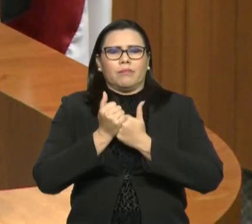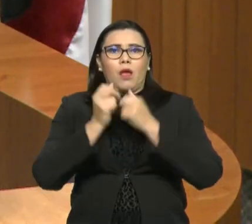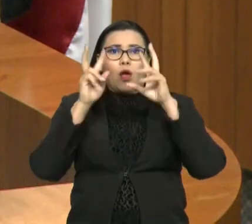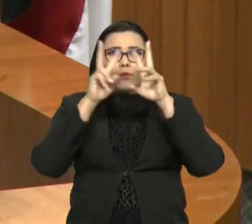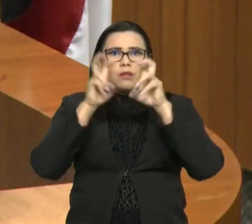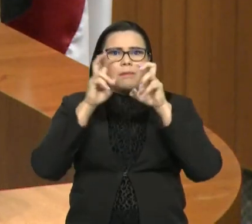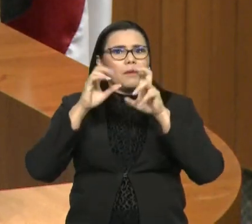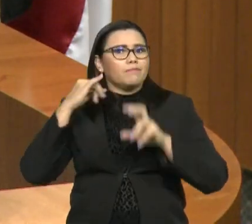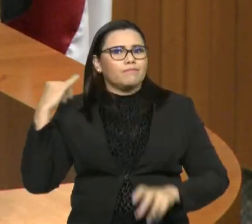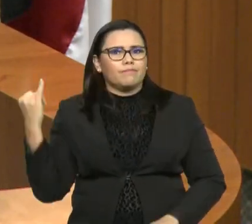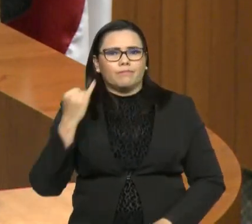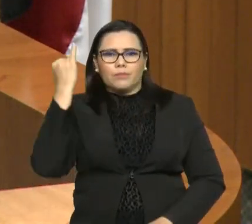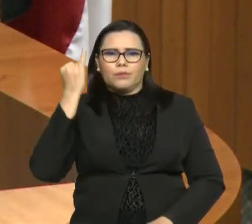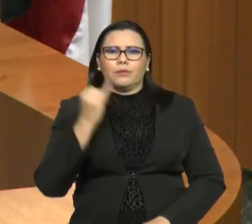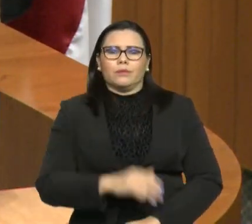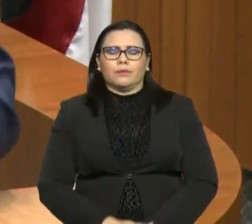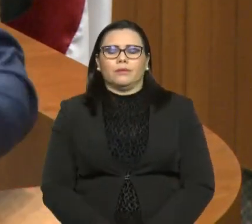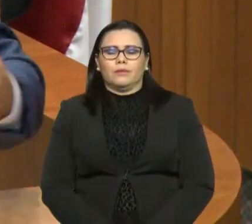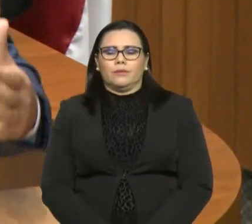recebido